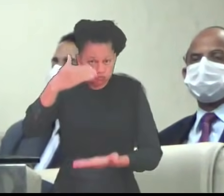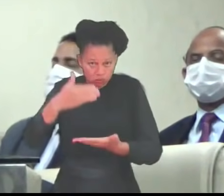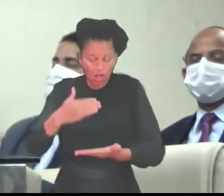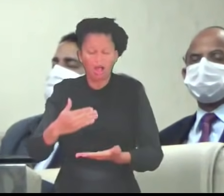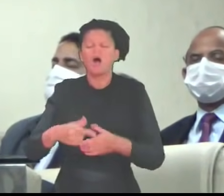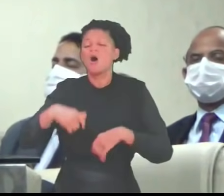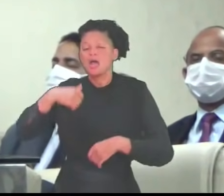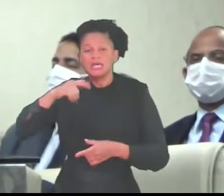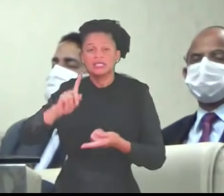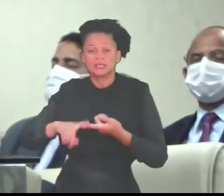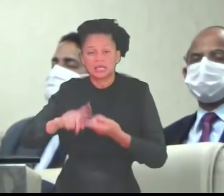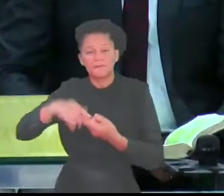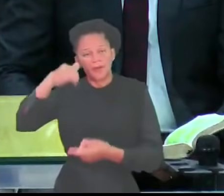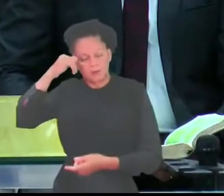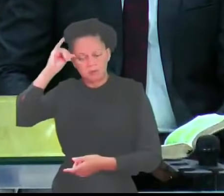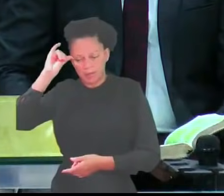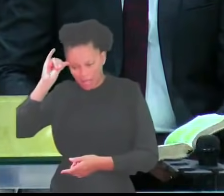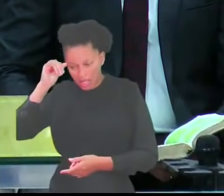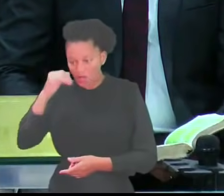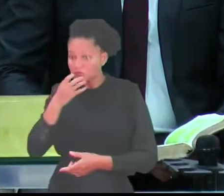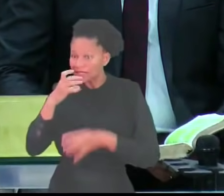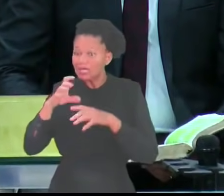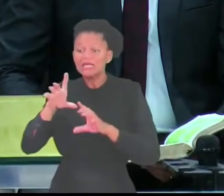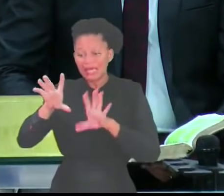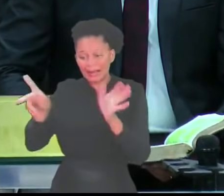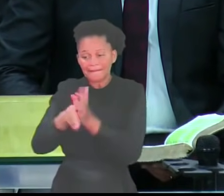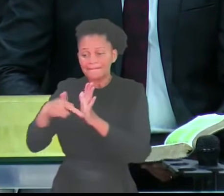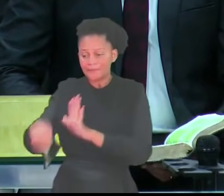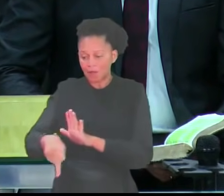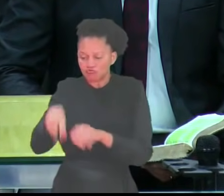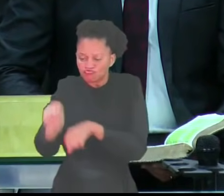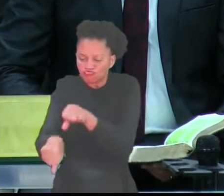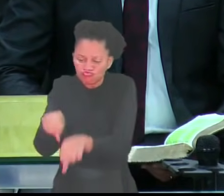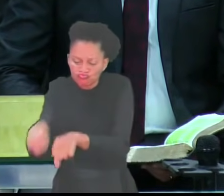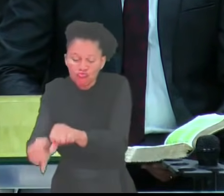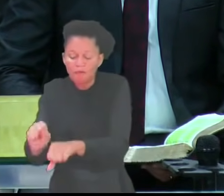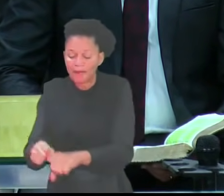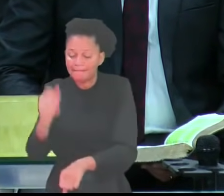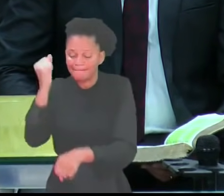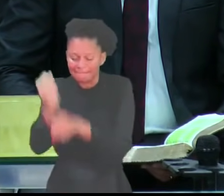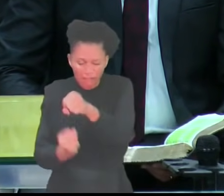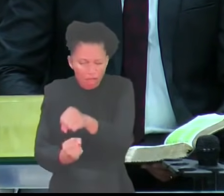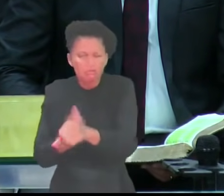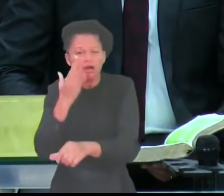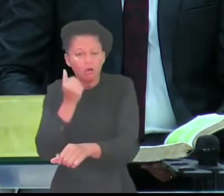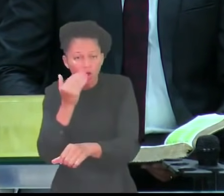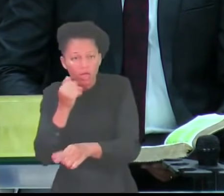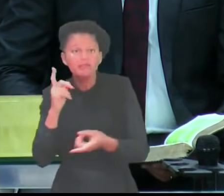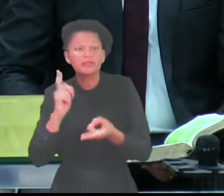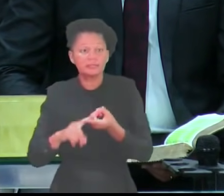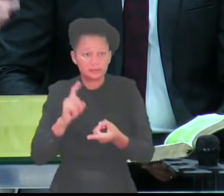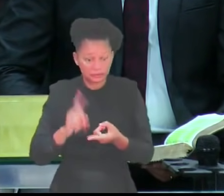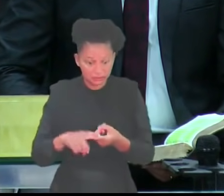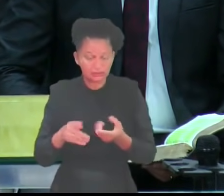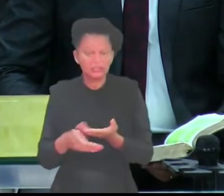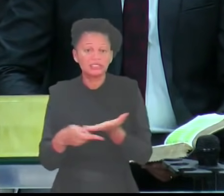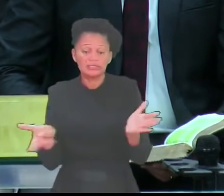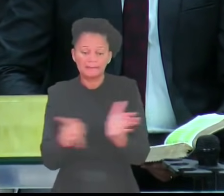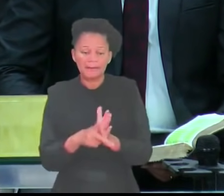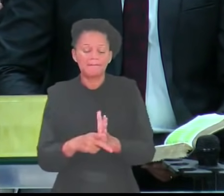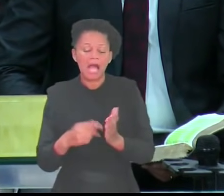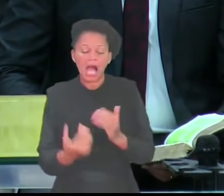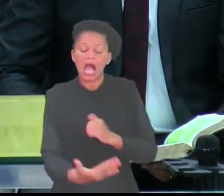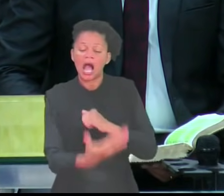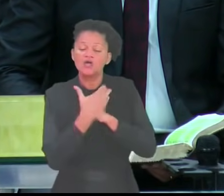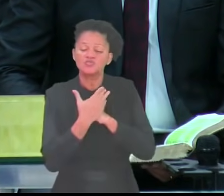Eles levavam aqueles bichos para comer. E também levavam os animais que eram as bestas de carga, eram